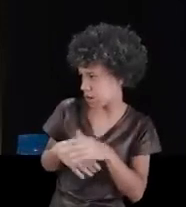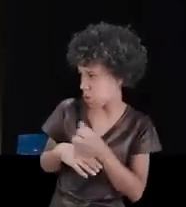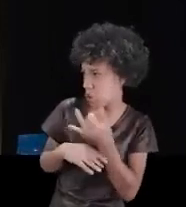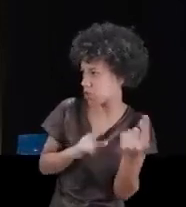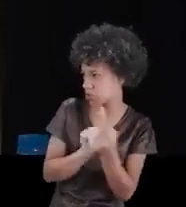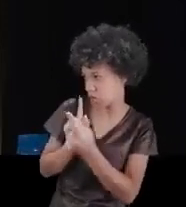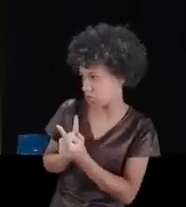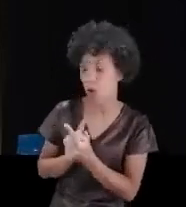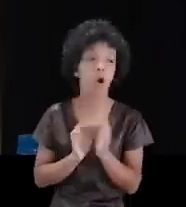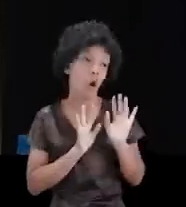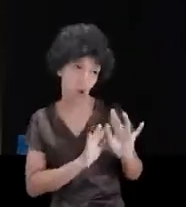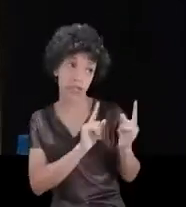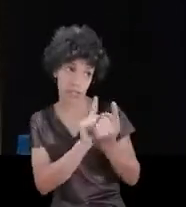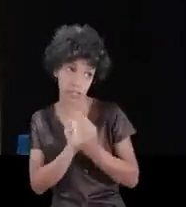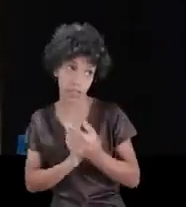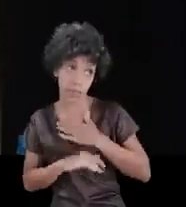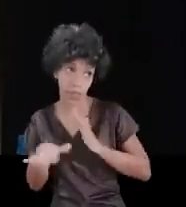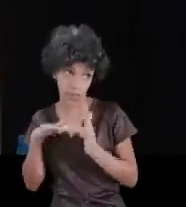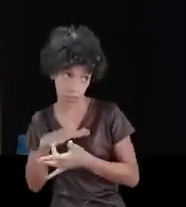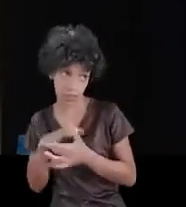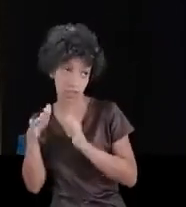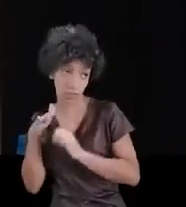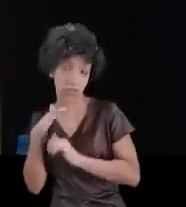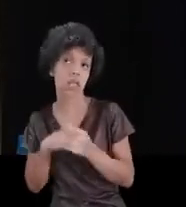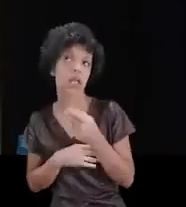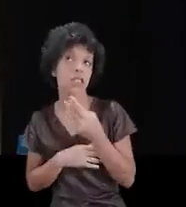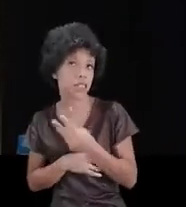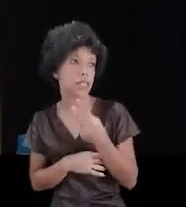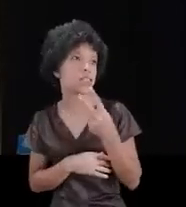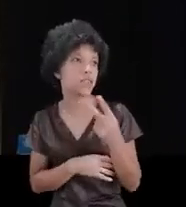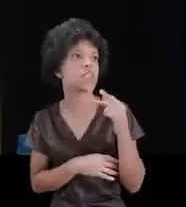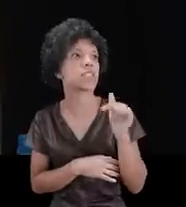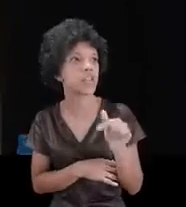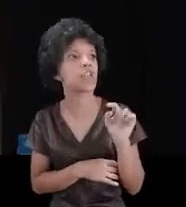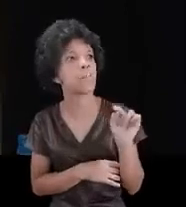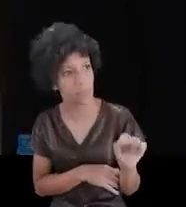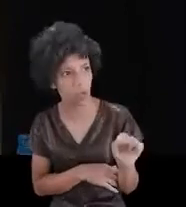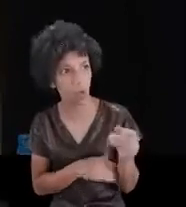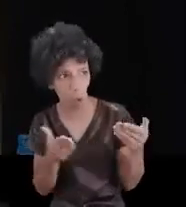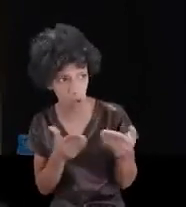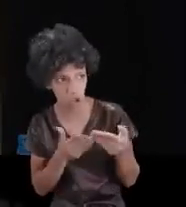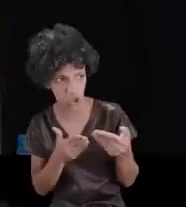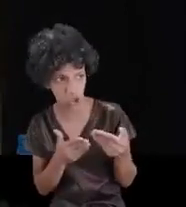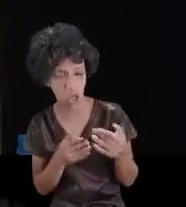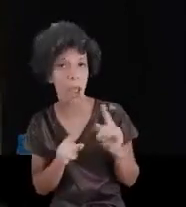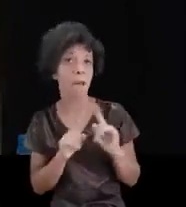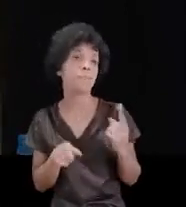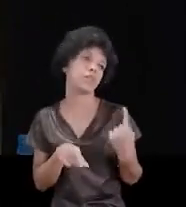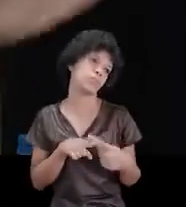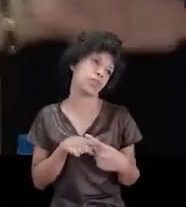não na minha rede social da empresa tem 327 mil hoje mas é porque chegou